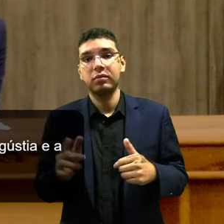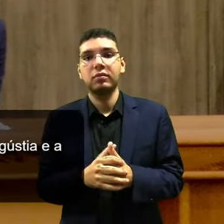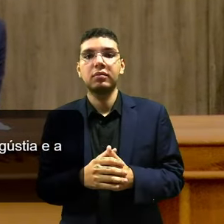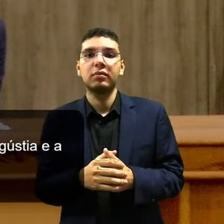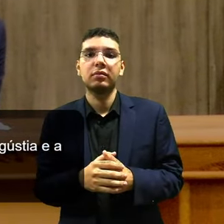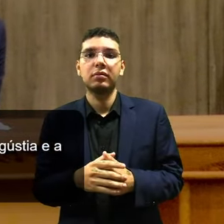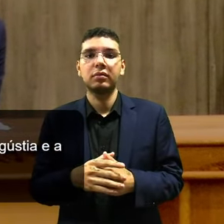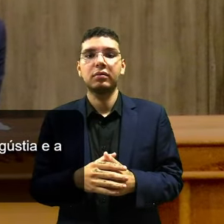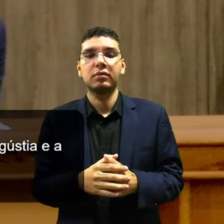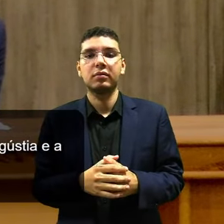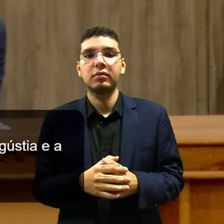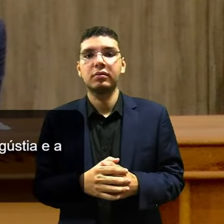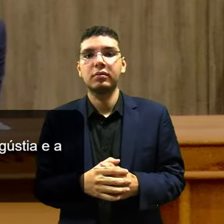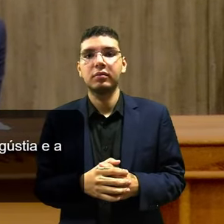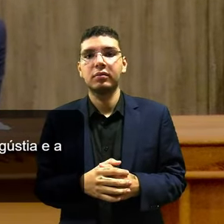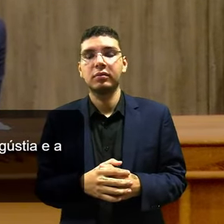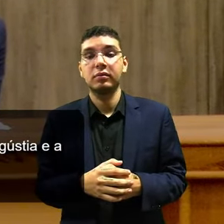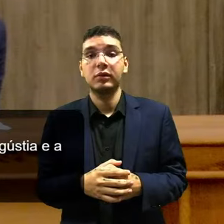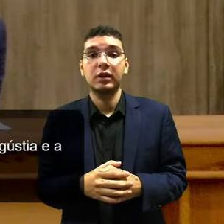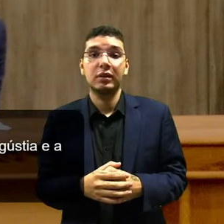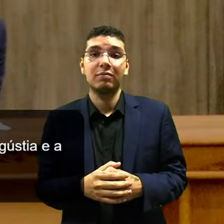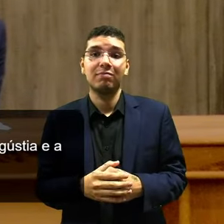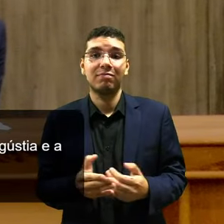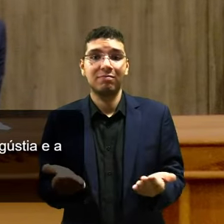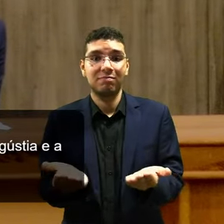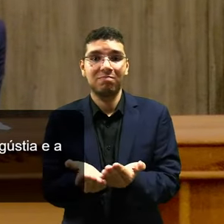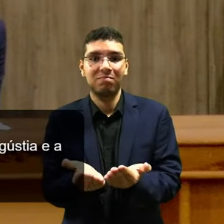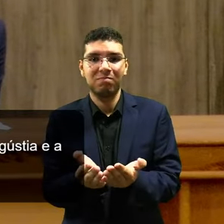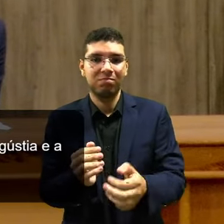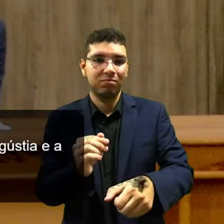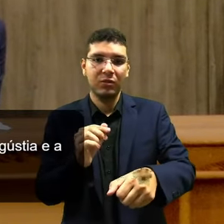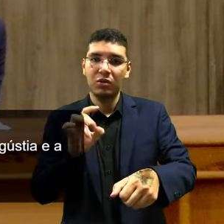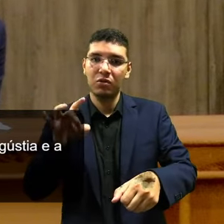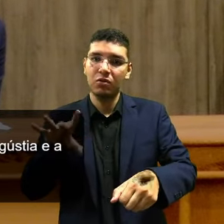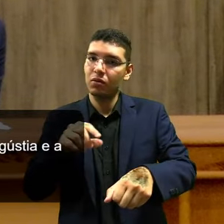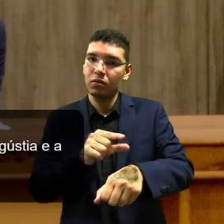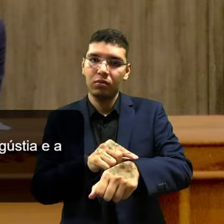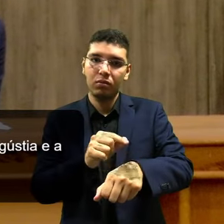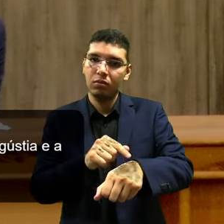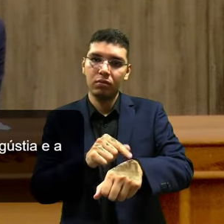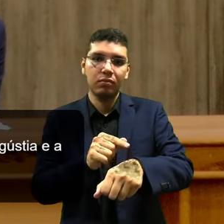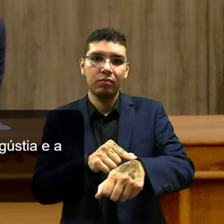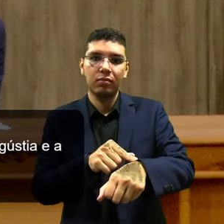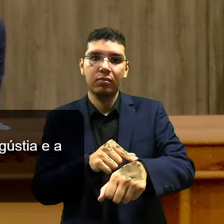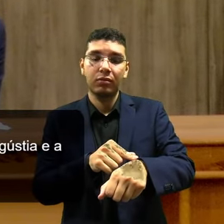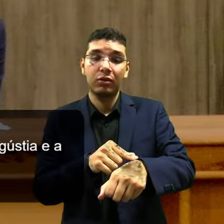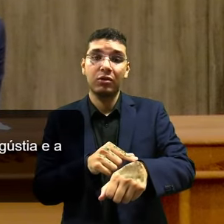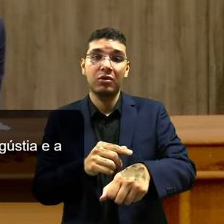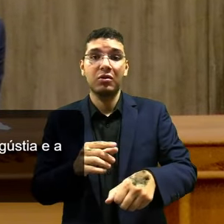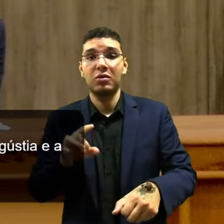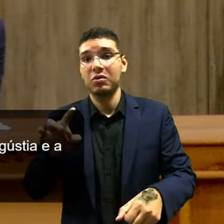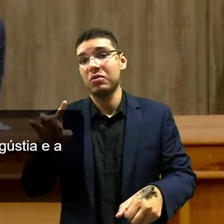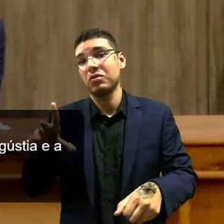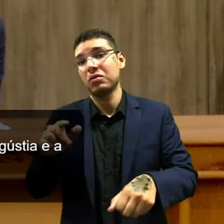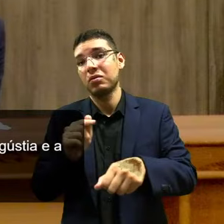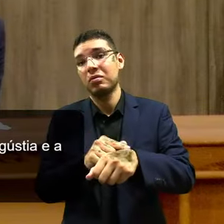Zão é crente de temporada tem crente Temporada só é do tempo do